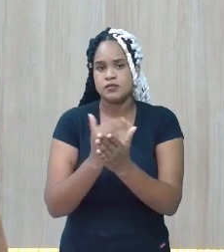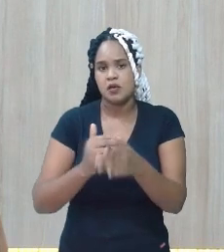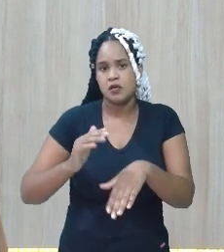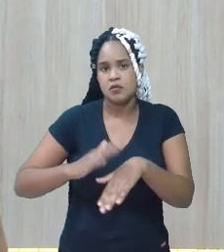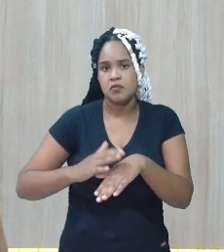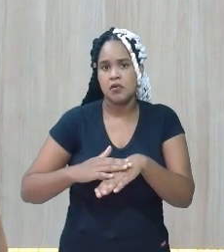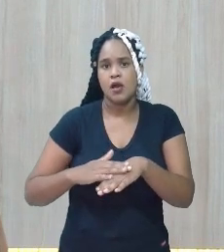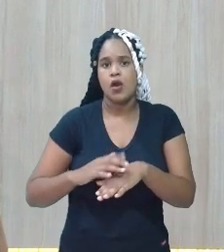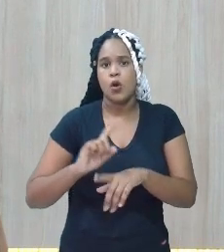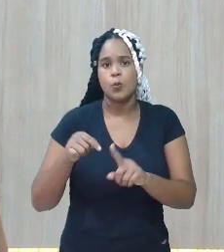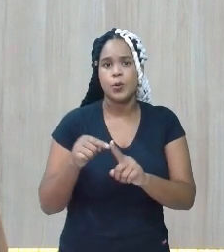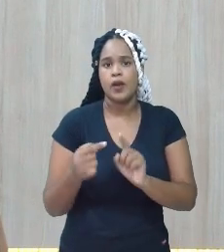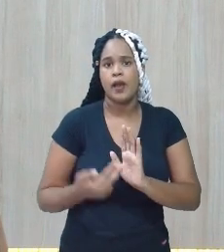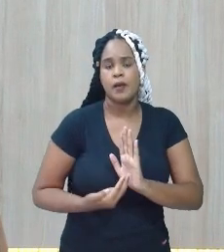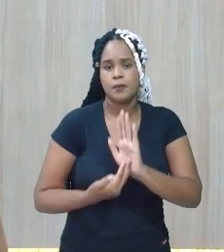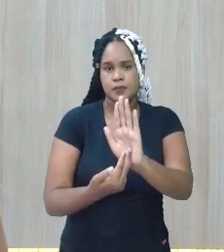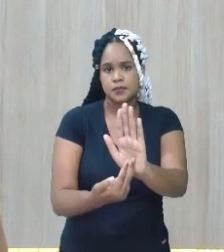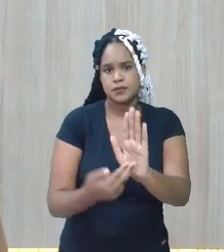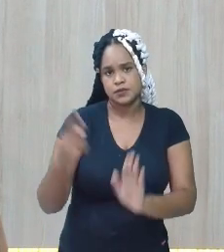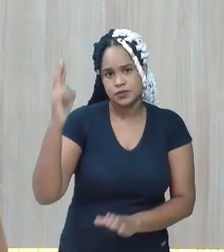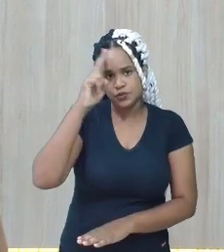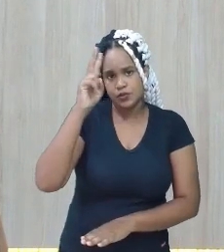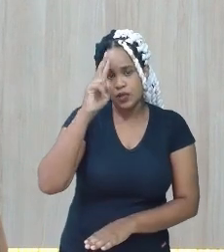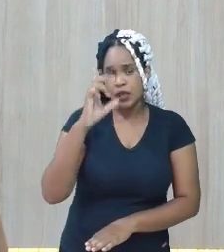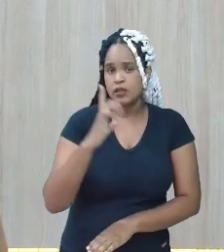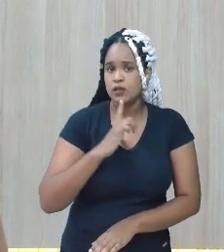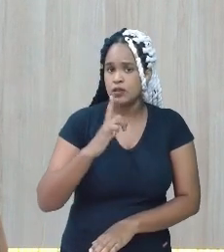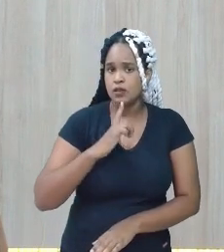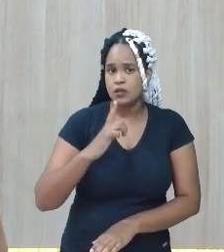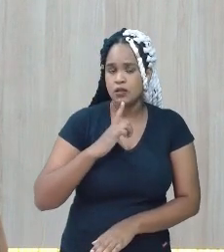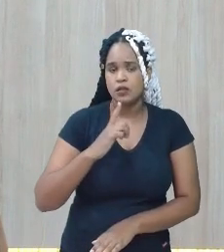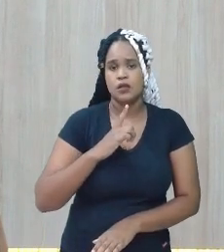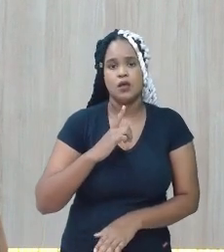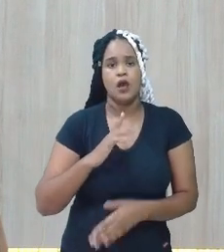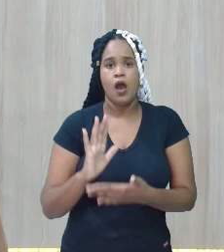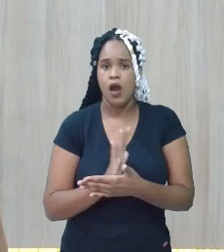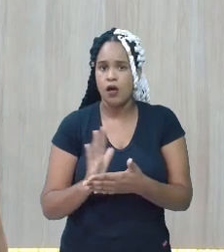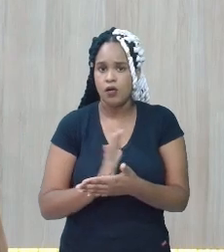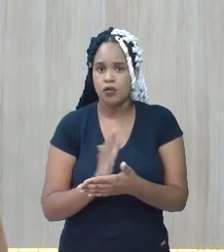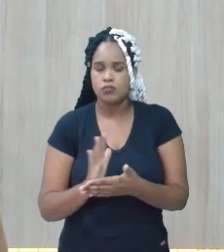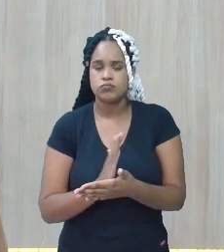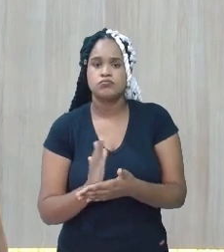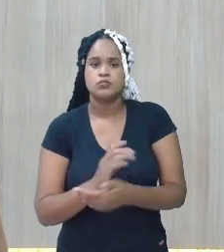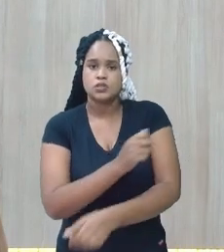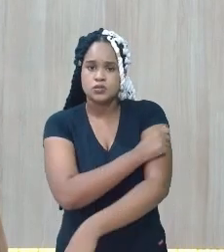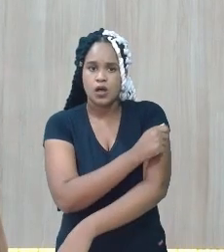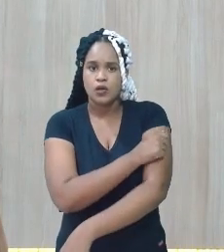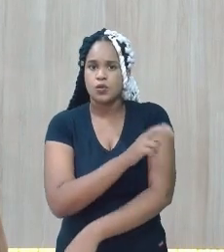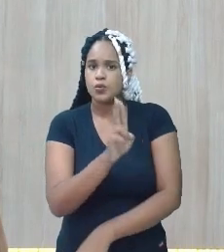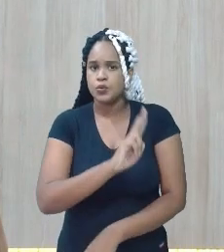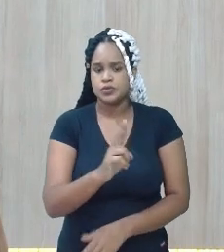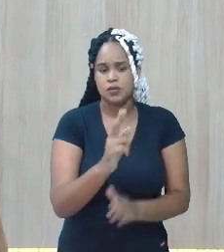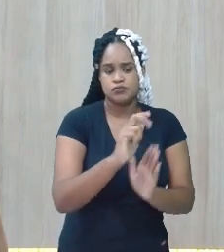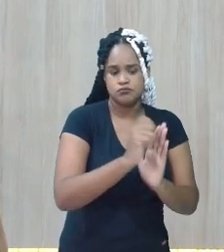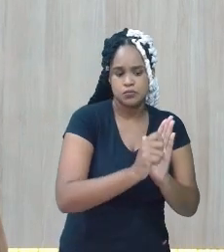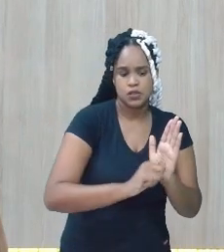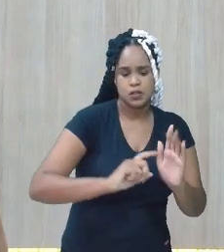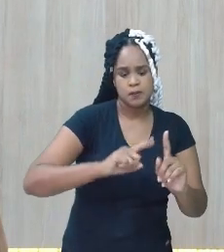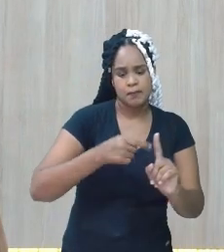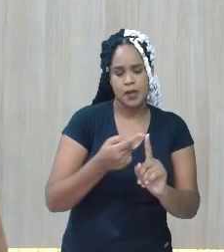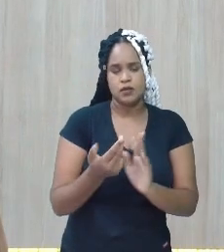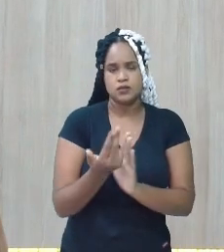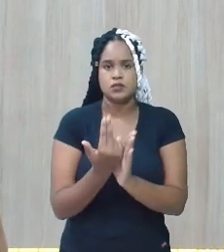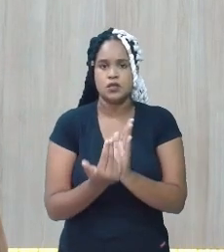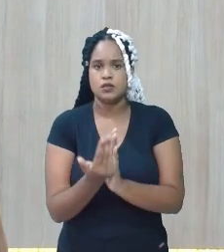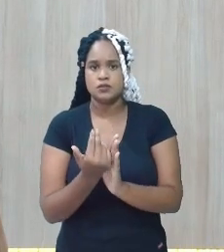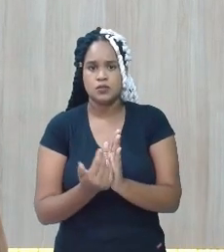aquela história. Vai ter estudante que vai usar as duas modalidades e ali vai ficar claro. O estudante vai poder